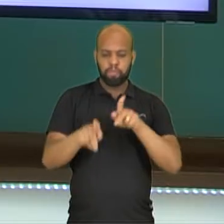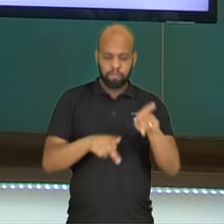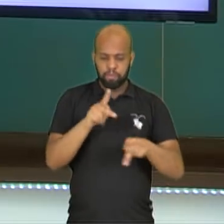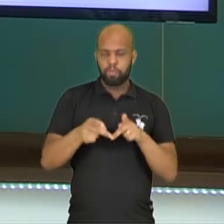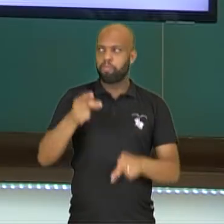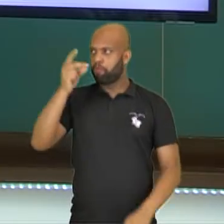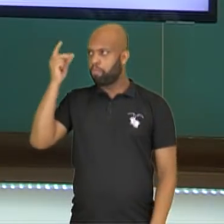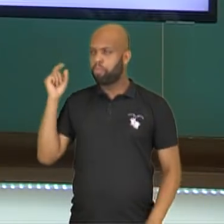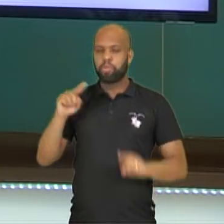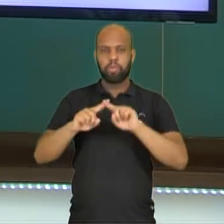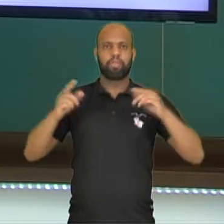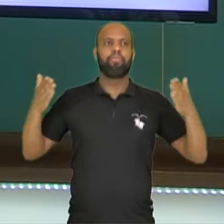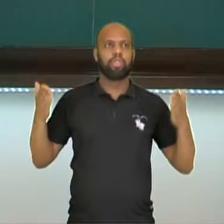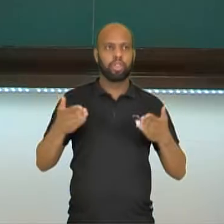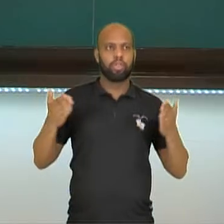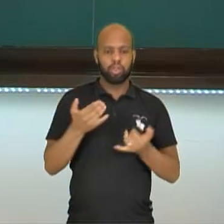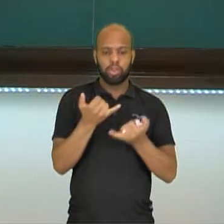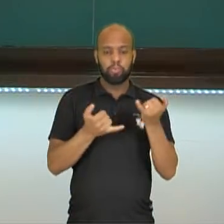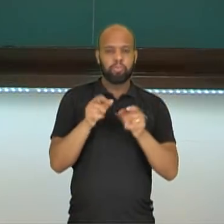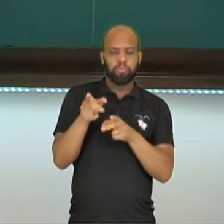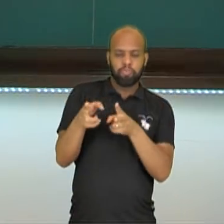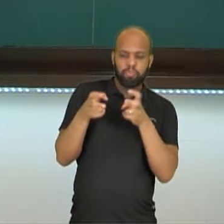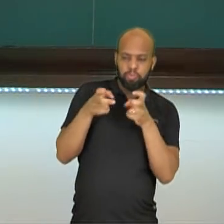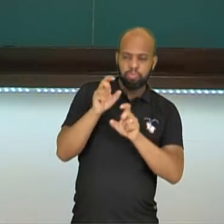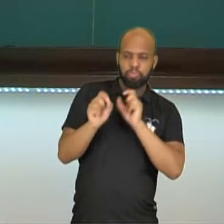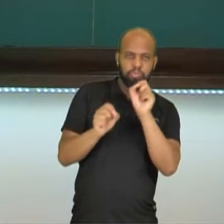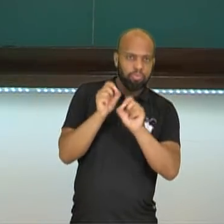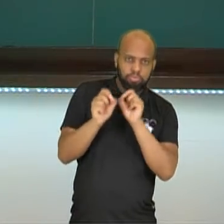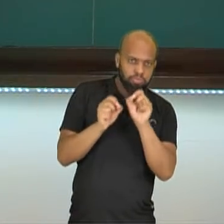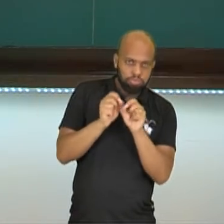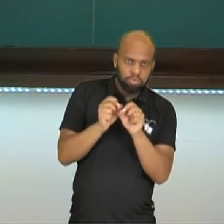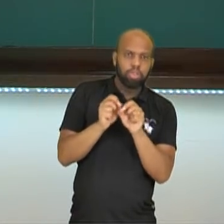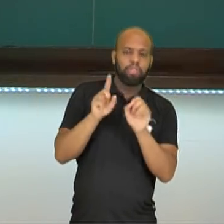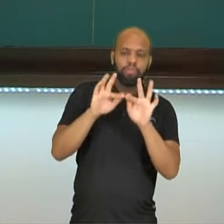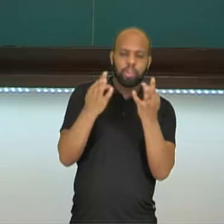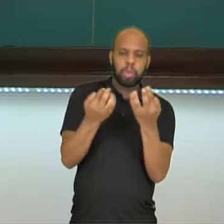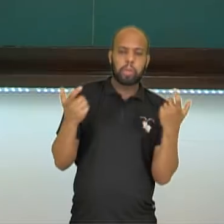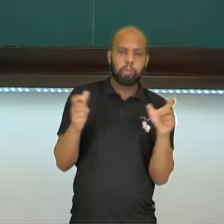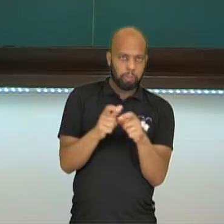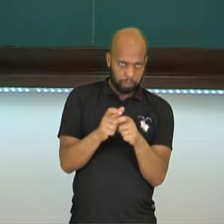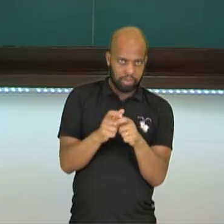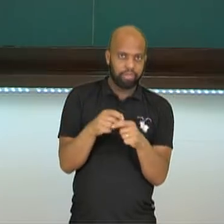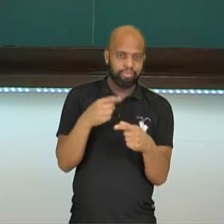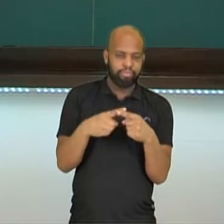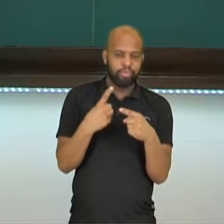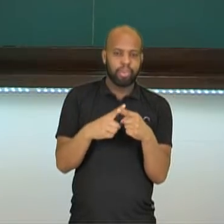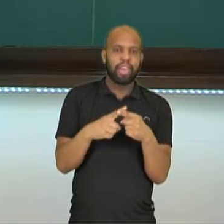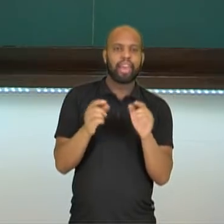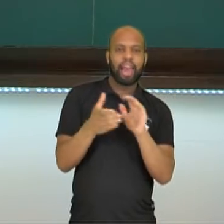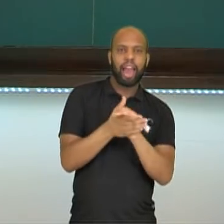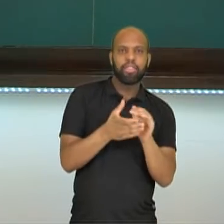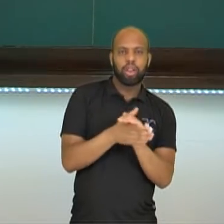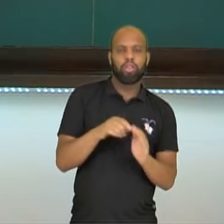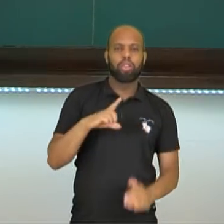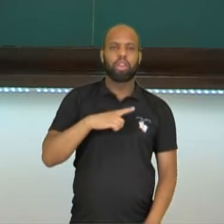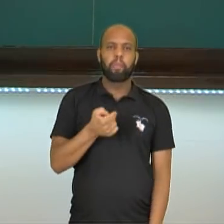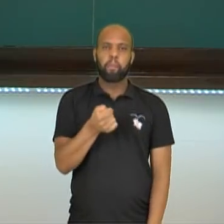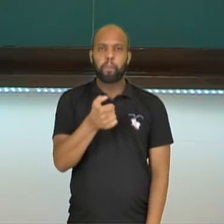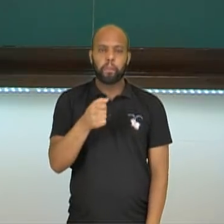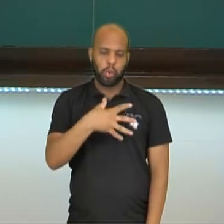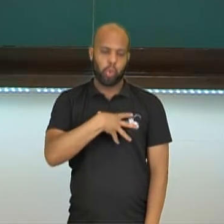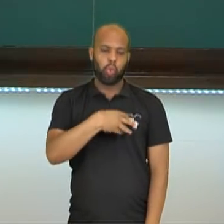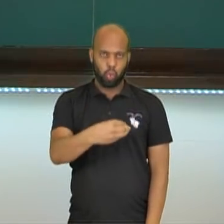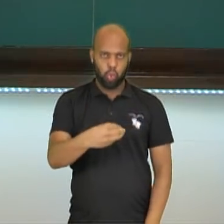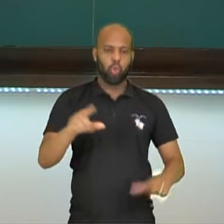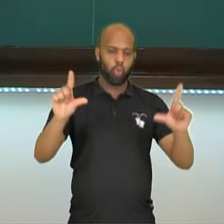tempos atrás, mas hoje a gente percebe que os casais têm menos filhos, certo? Então, existe uma demanda, um declínio no